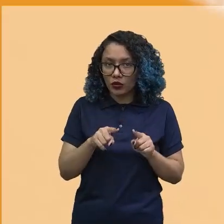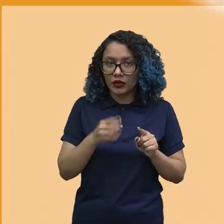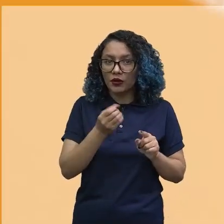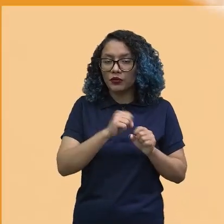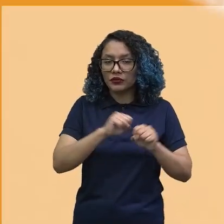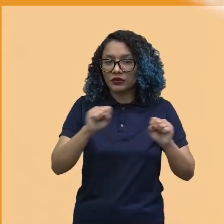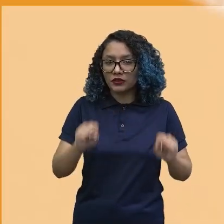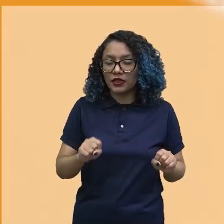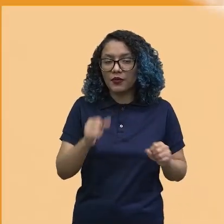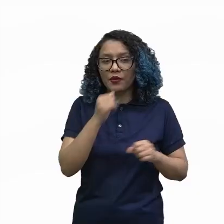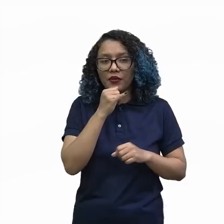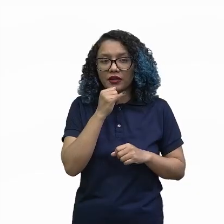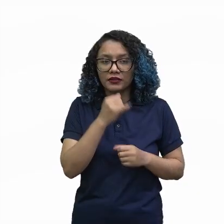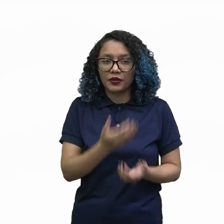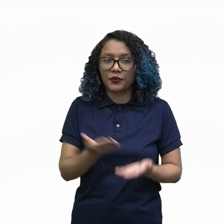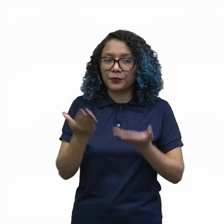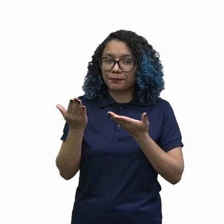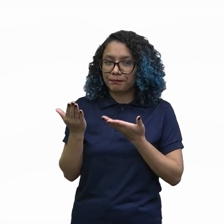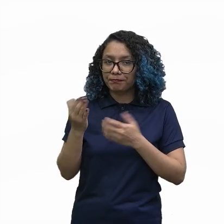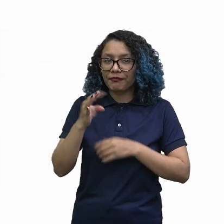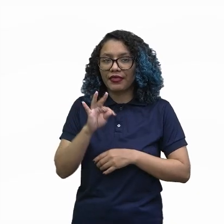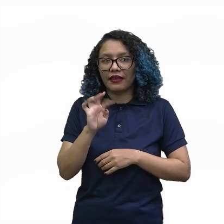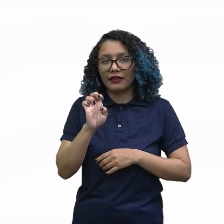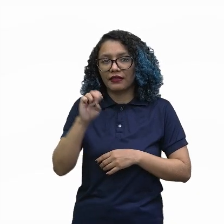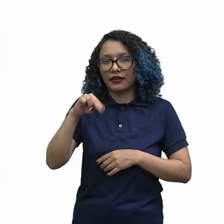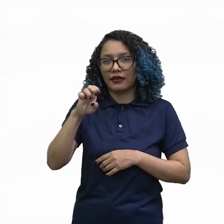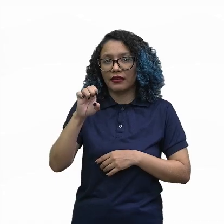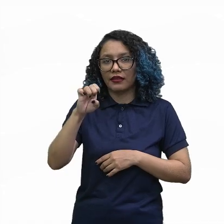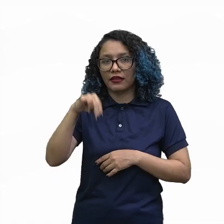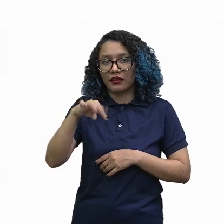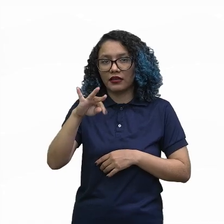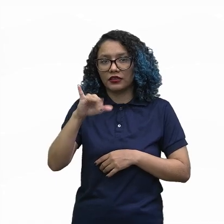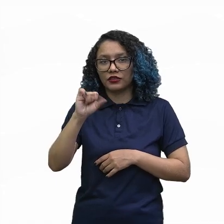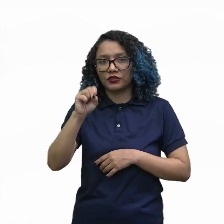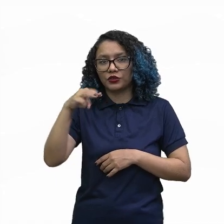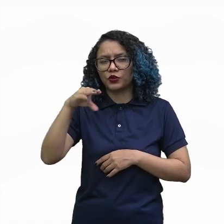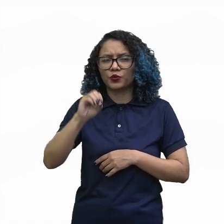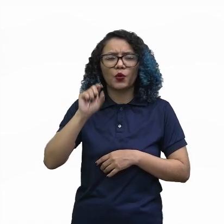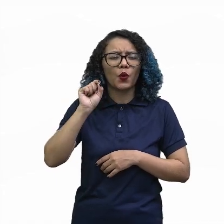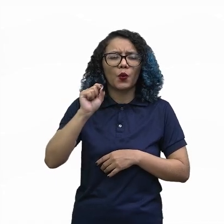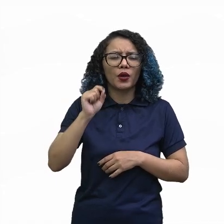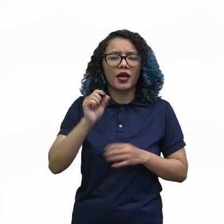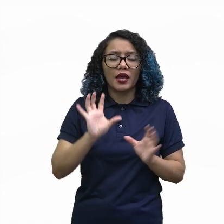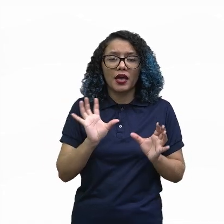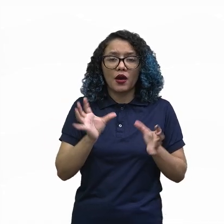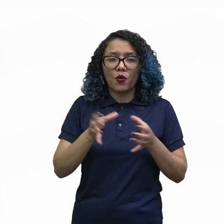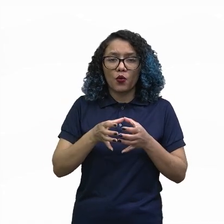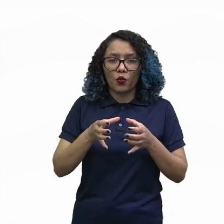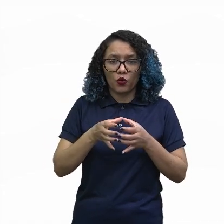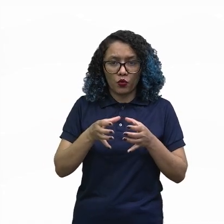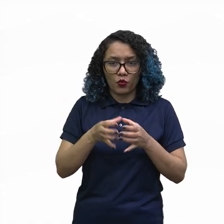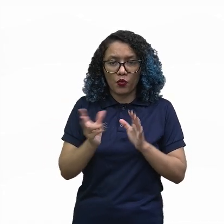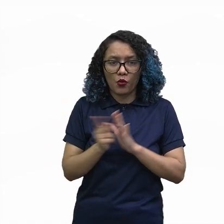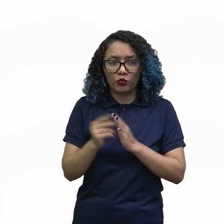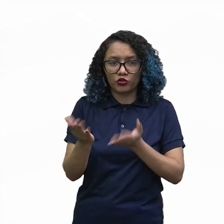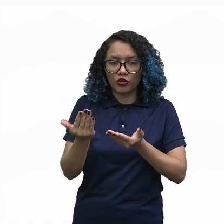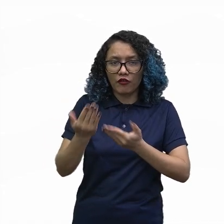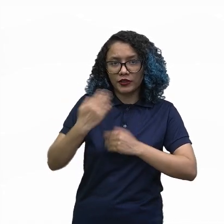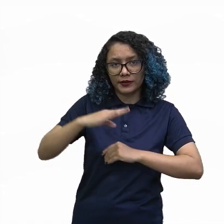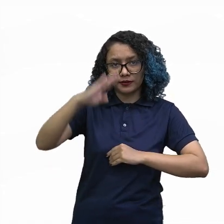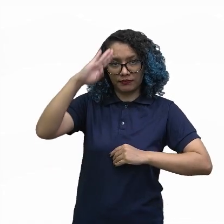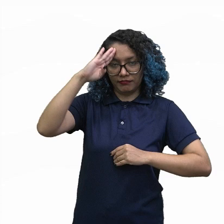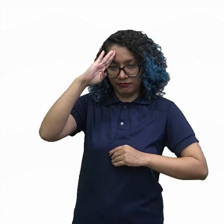o tenentismo. Então, o tenentismo, ele foi um movimento liderado por jovens oficiais do